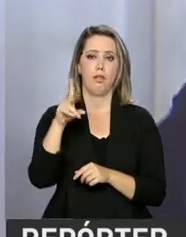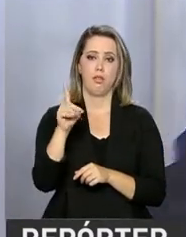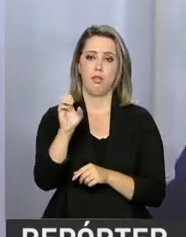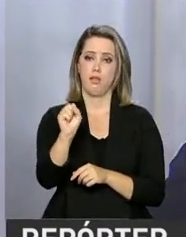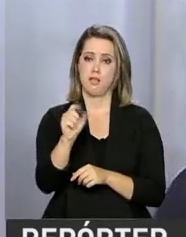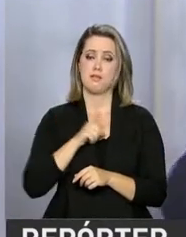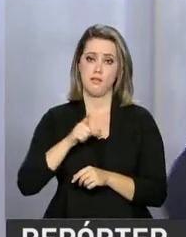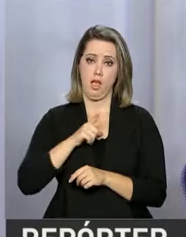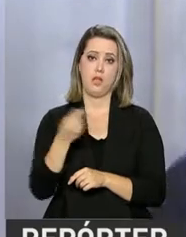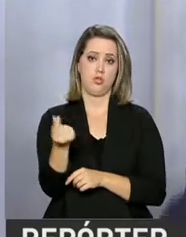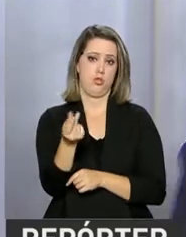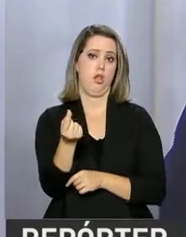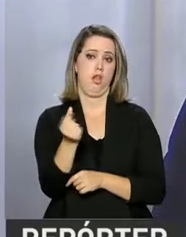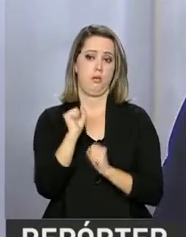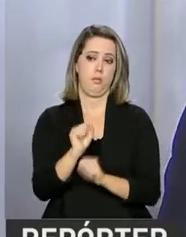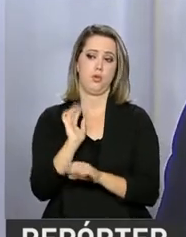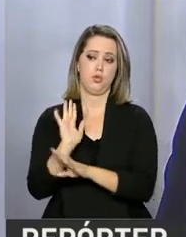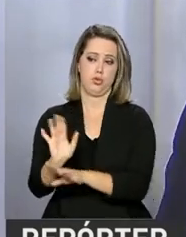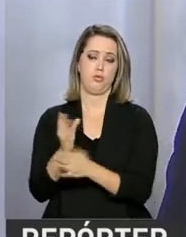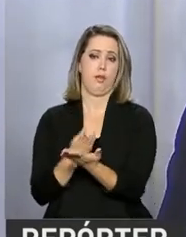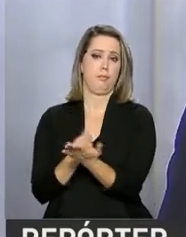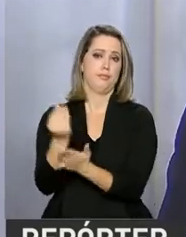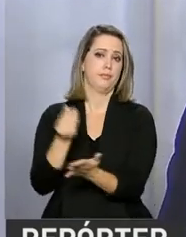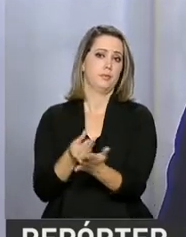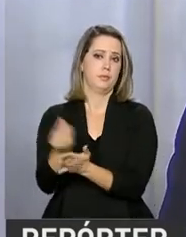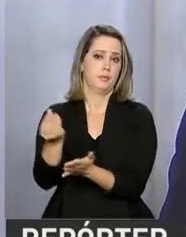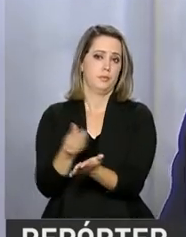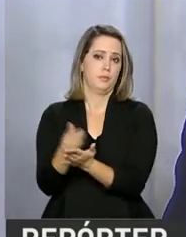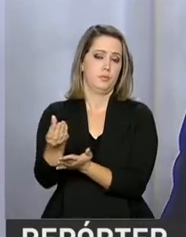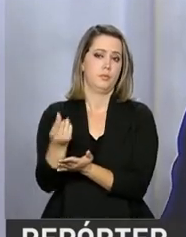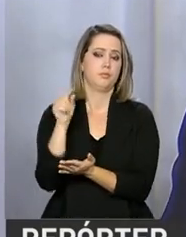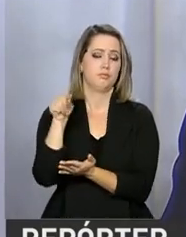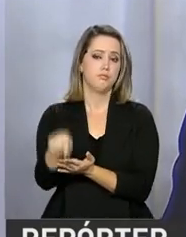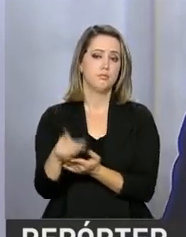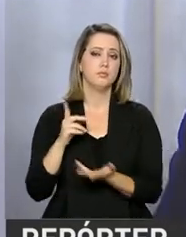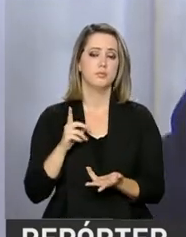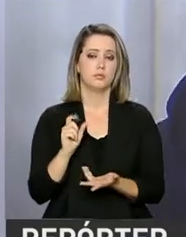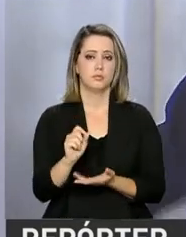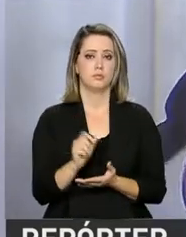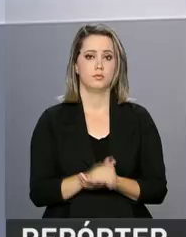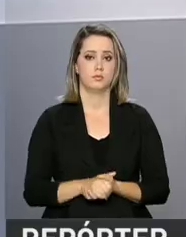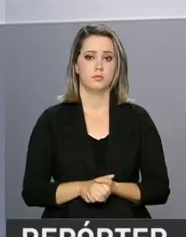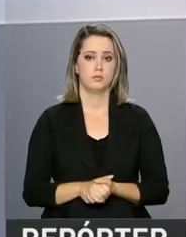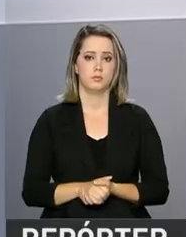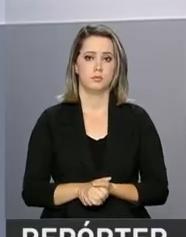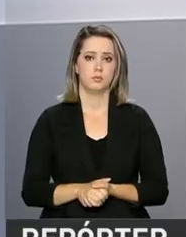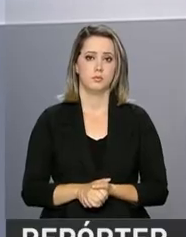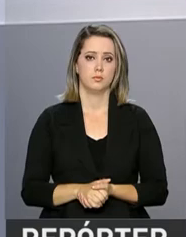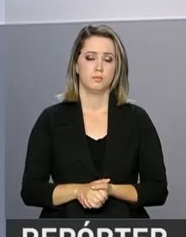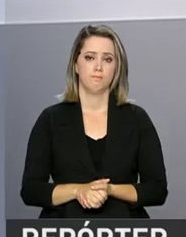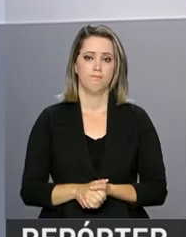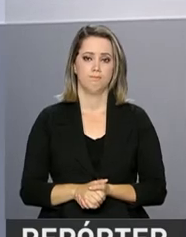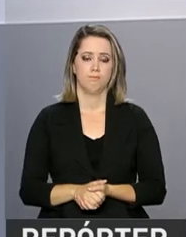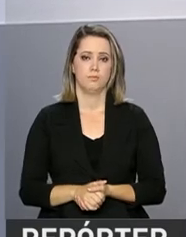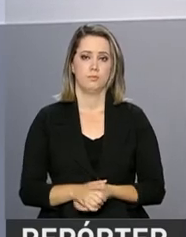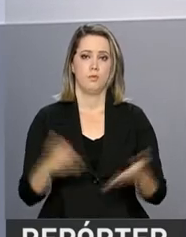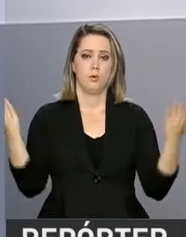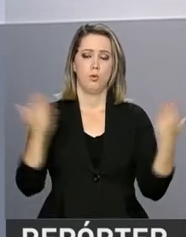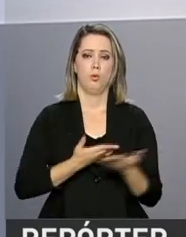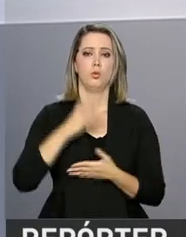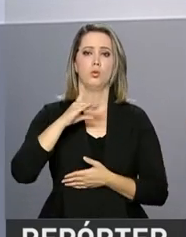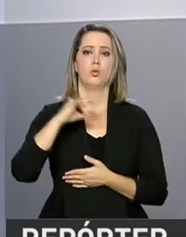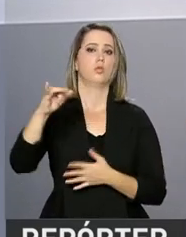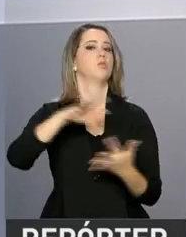tem condições de fazer é esse e hoje é dia mundial